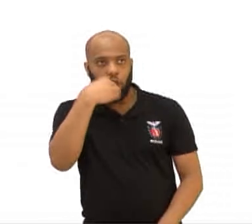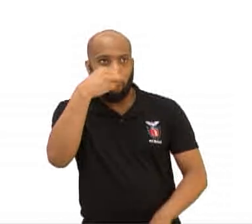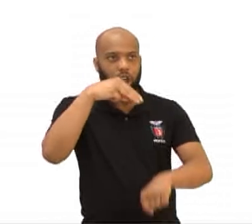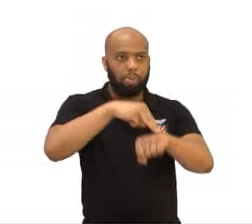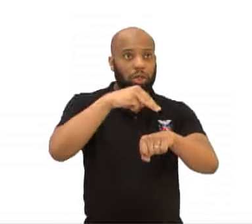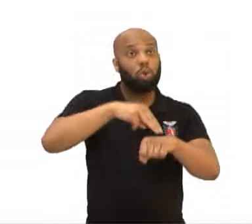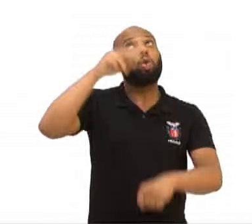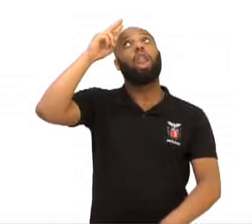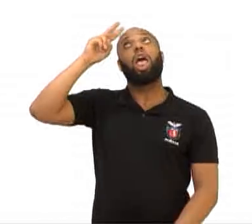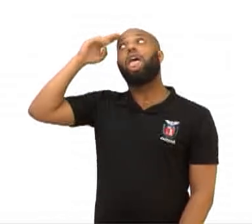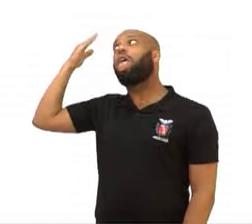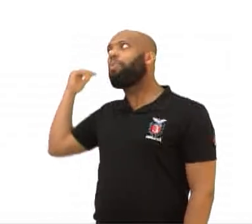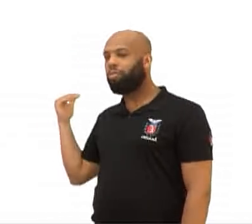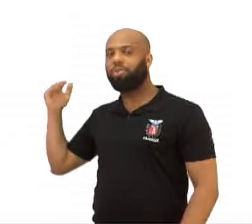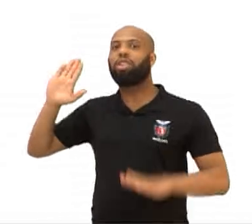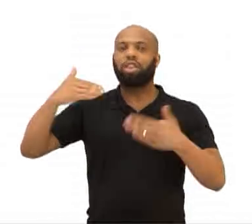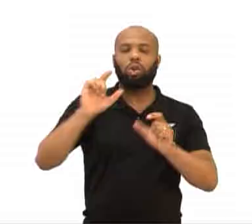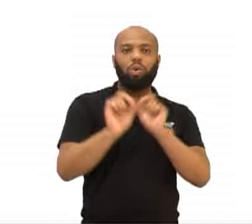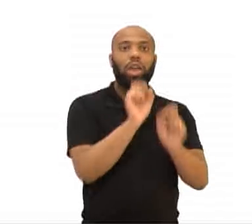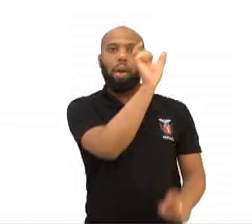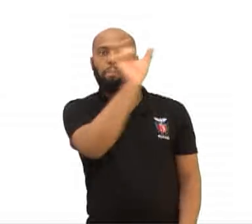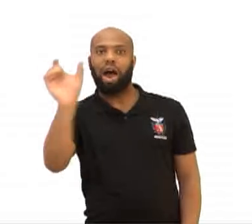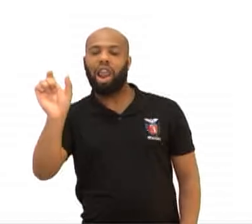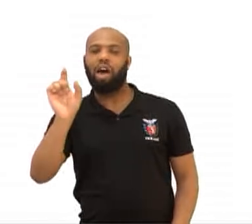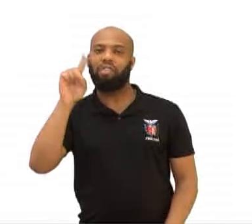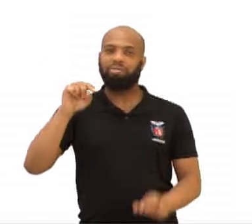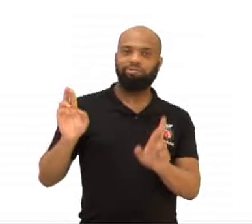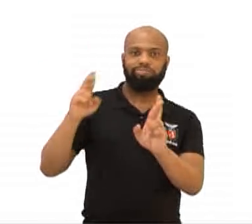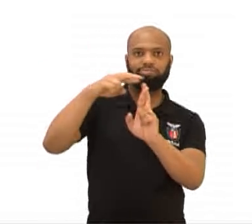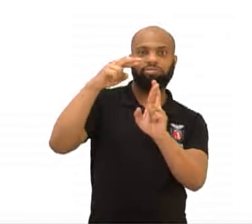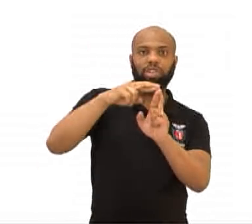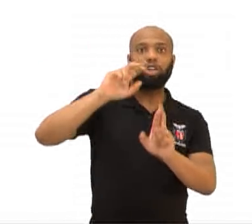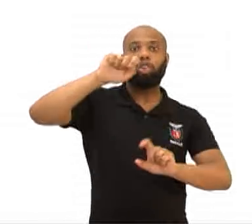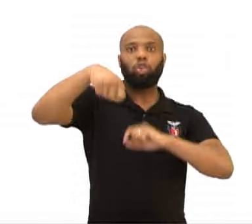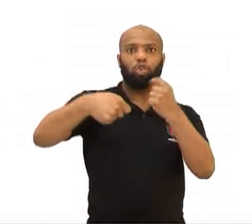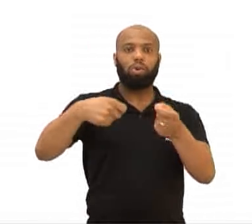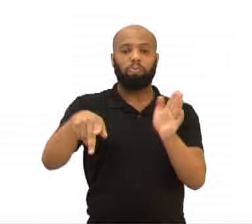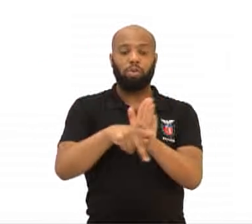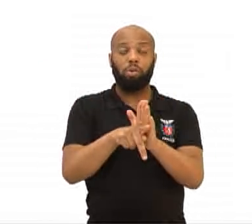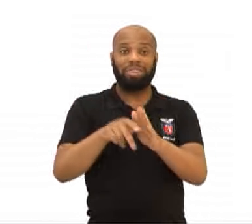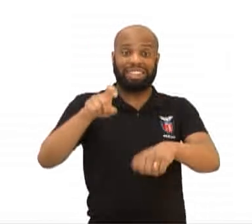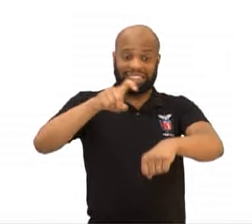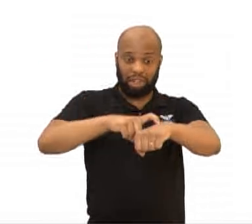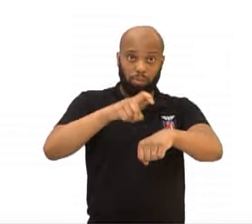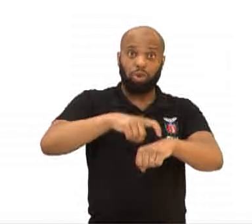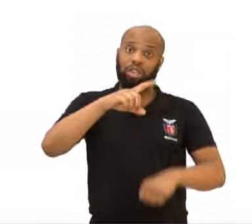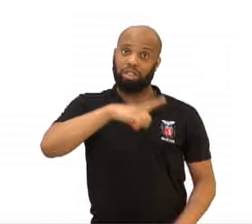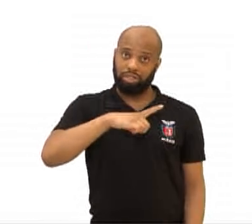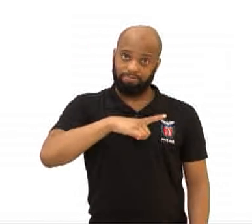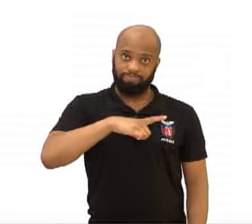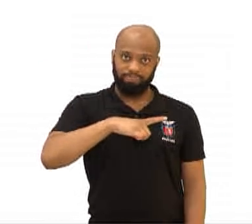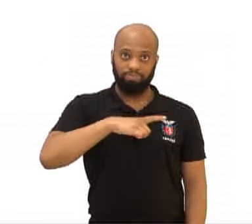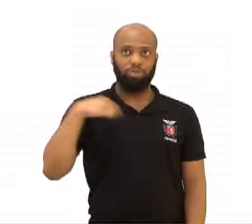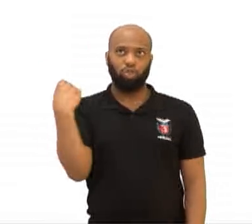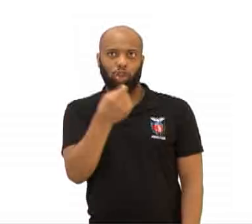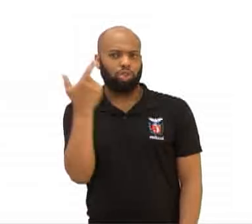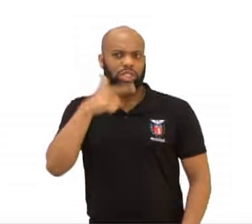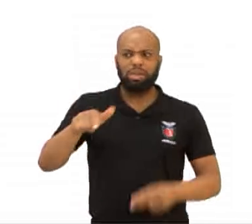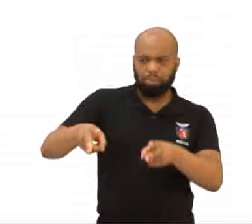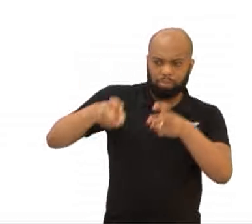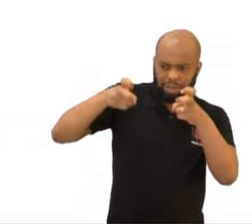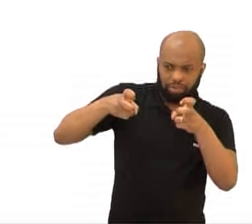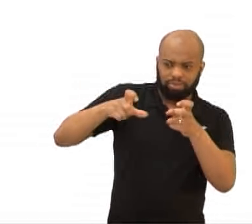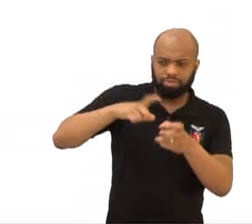minutos, lembro-me. Então, são palavras aqui que remetem a essa questão da dimensão do tempo, né? Que faz com que a gente perceba que